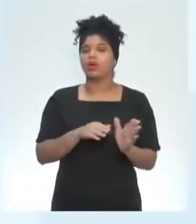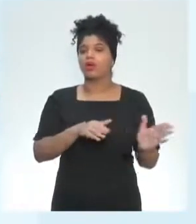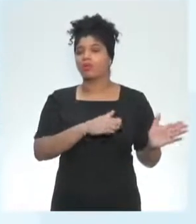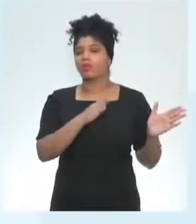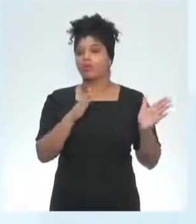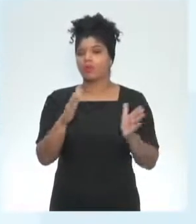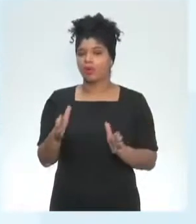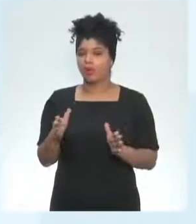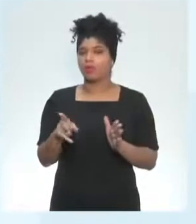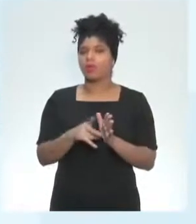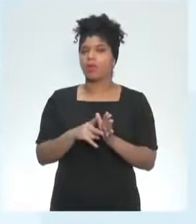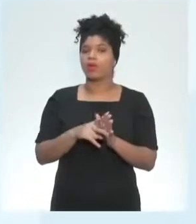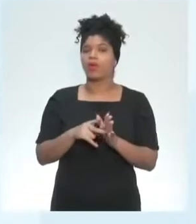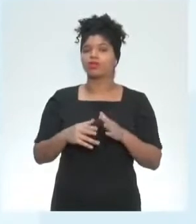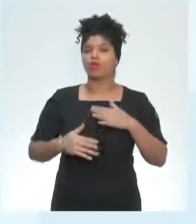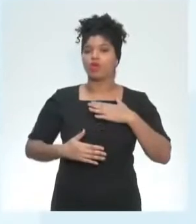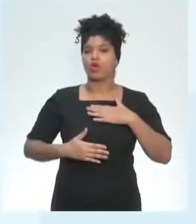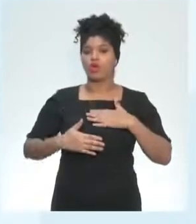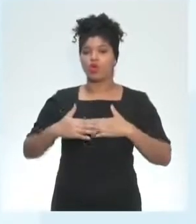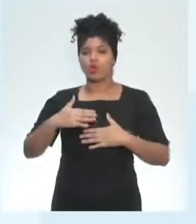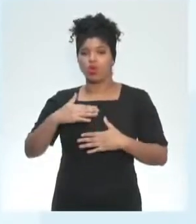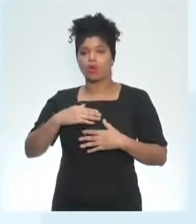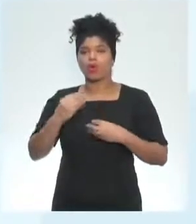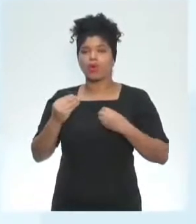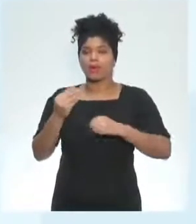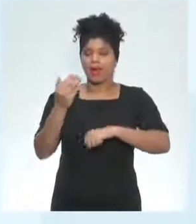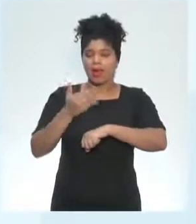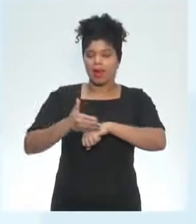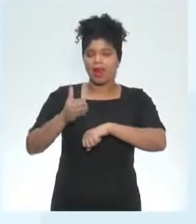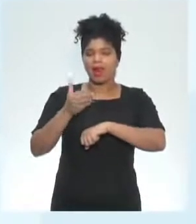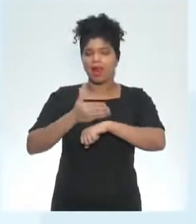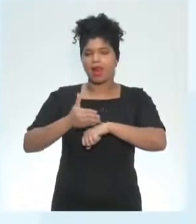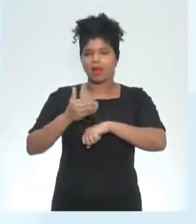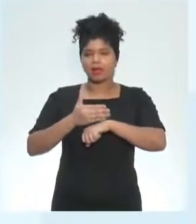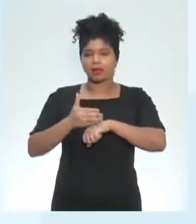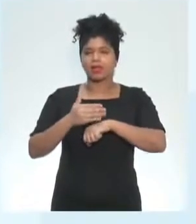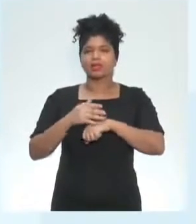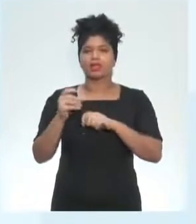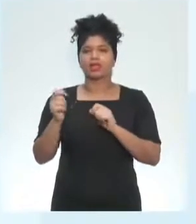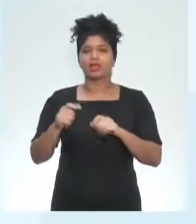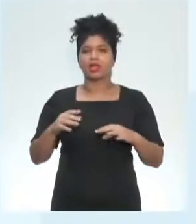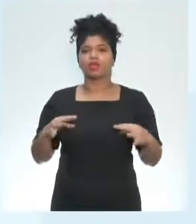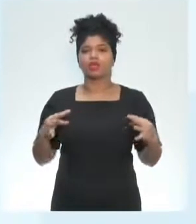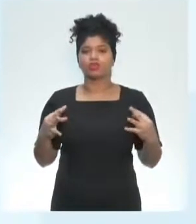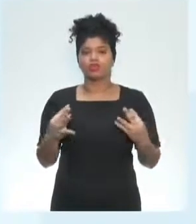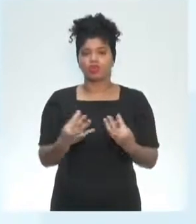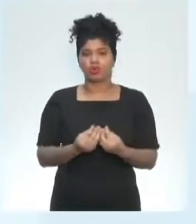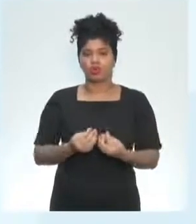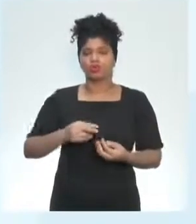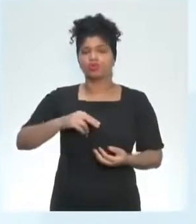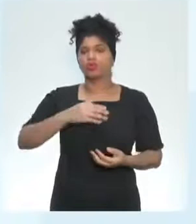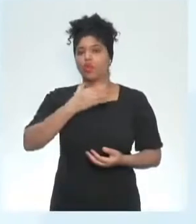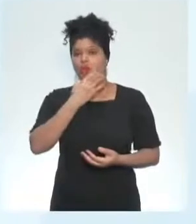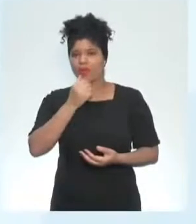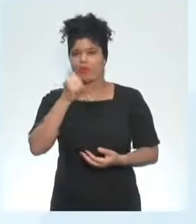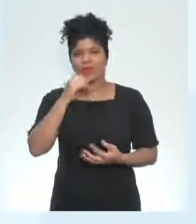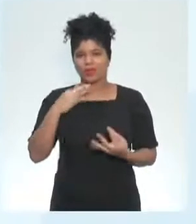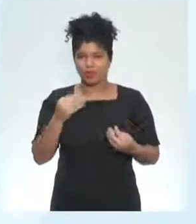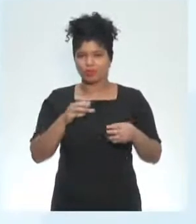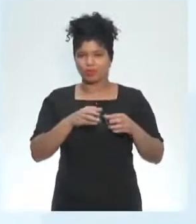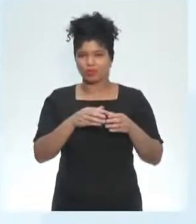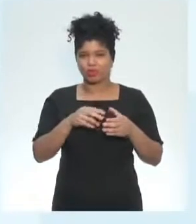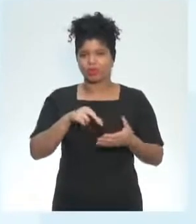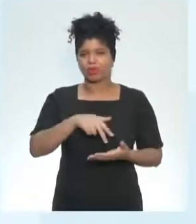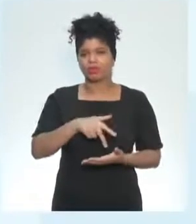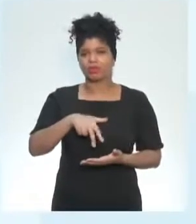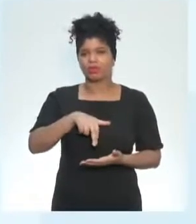de condicionamento físico do corpo dos dançarinos, tá? De forma que todos os dançarinos possam reconhecer no seu